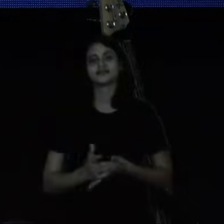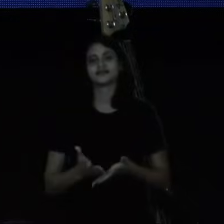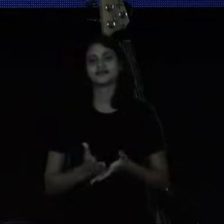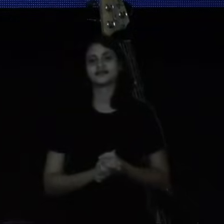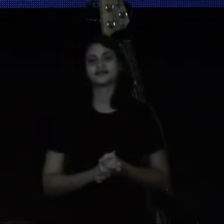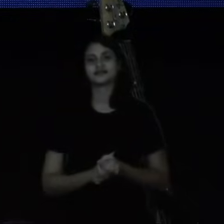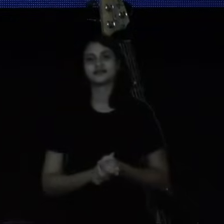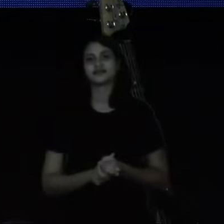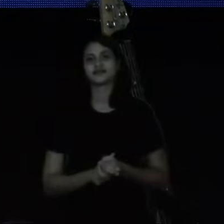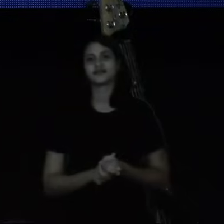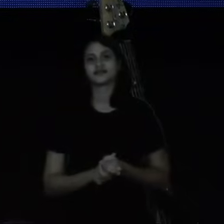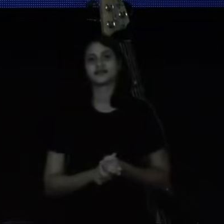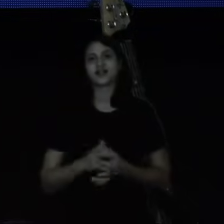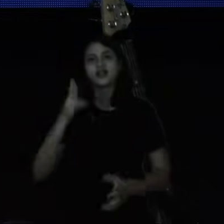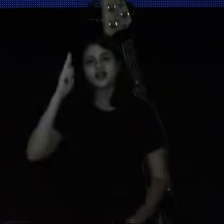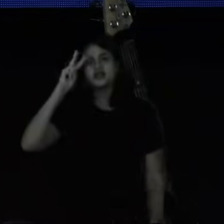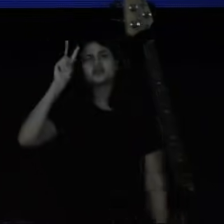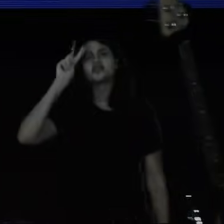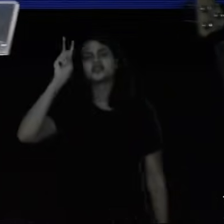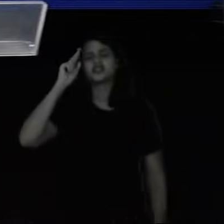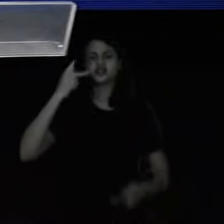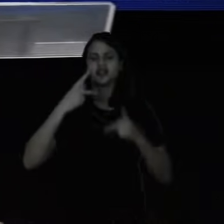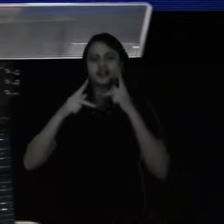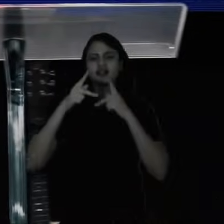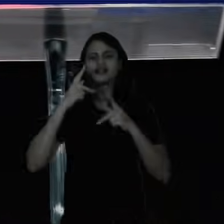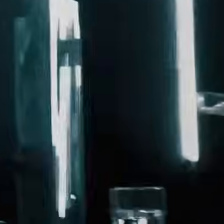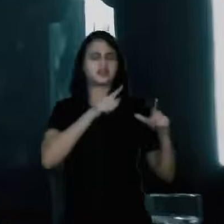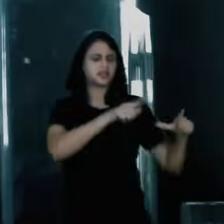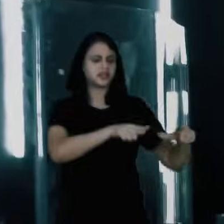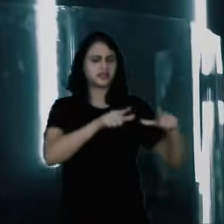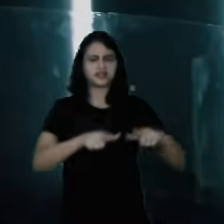Existe uma história que fala que quando as tribos tinham briga,